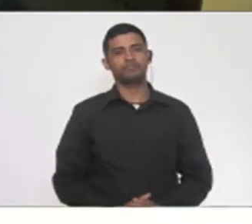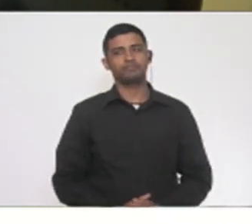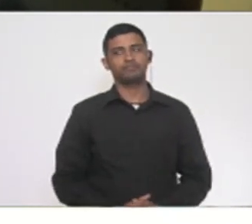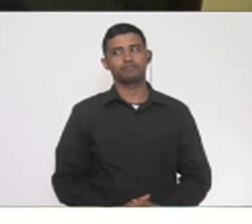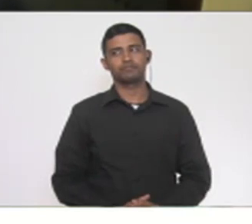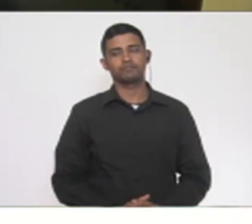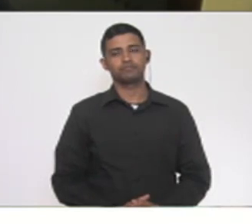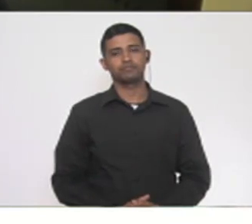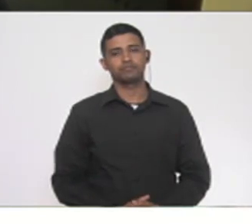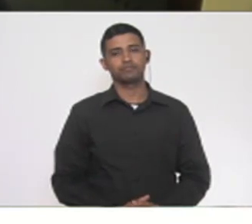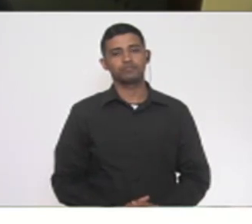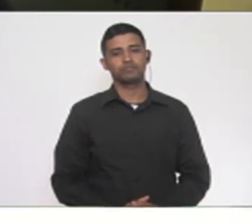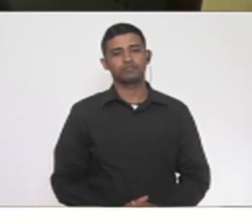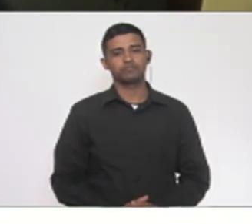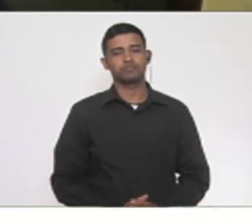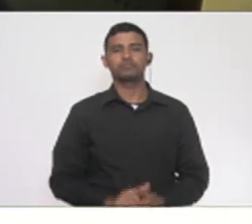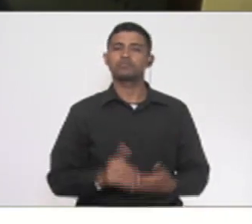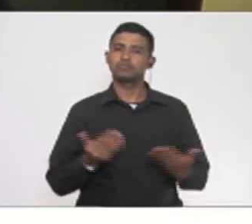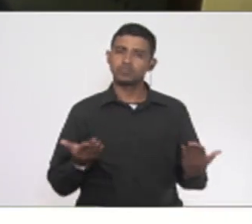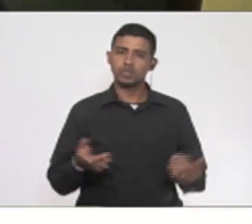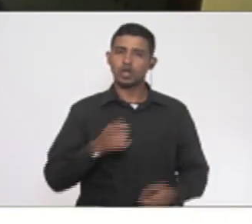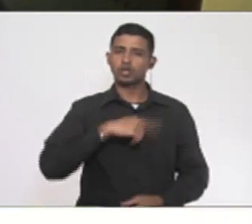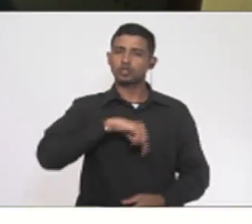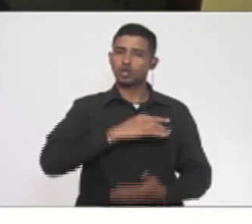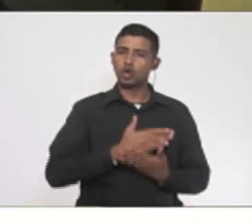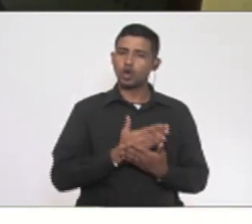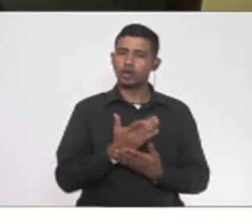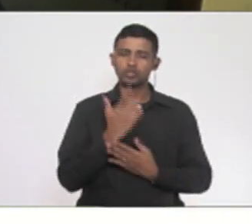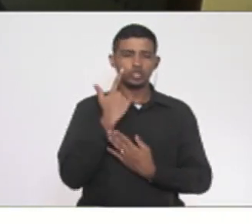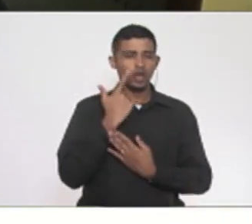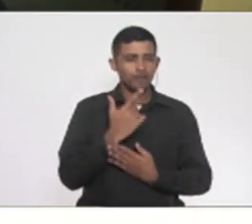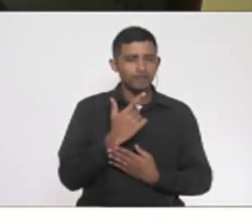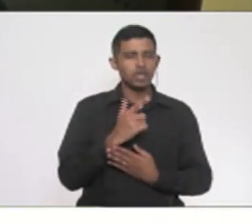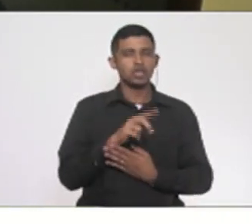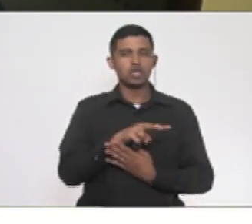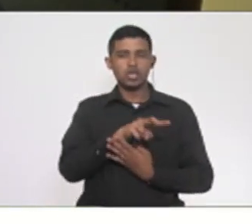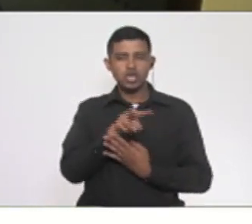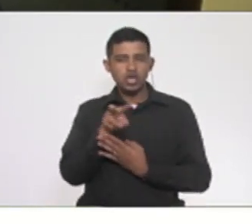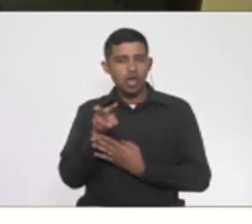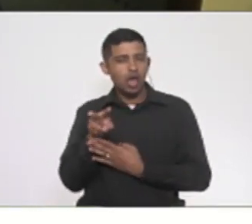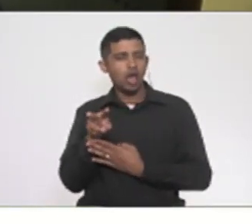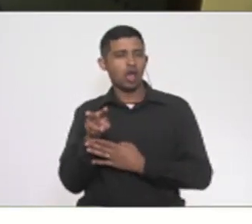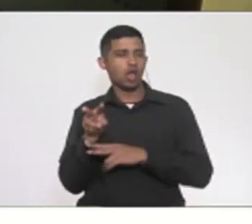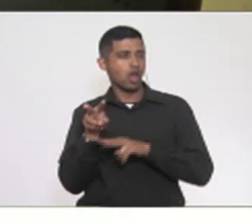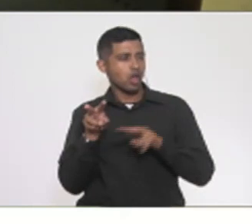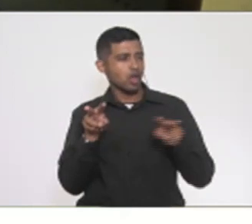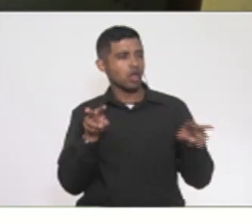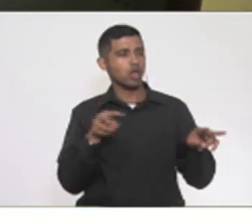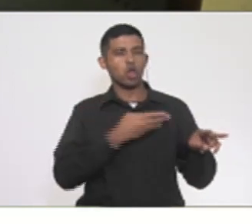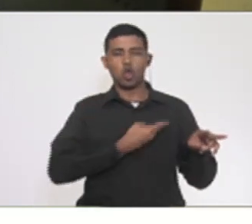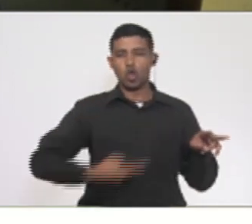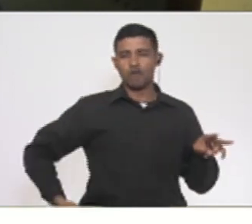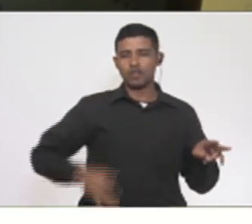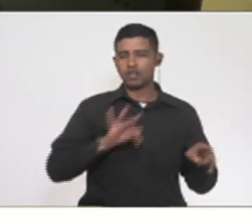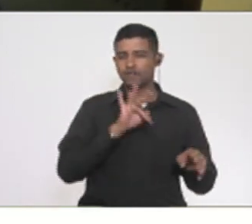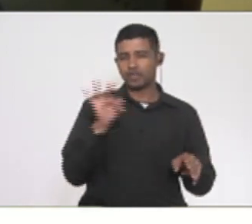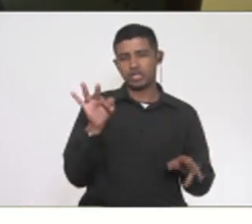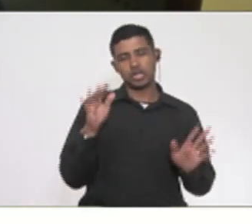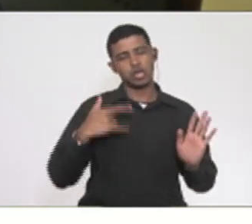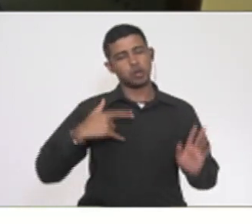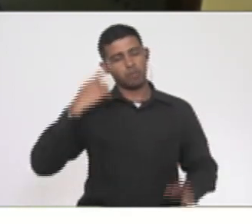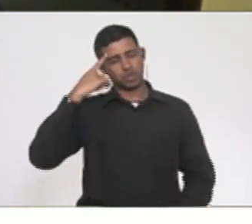né? Então, isso, quando a gente começou a ver essa movimentação do governo federal, e eu achei até, por ignorância